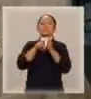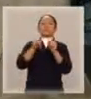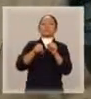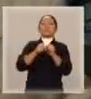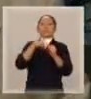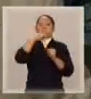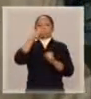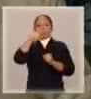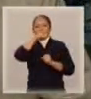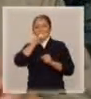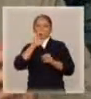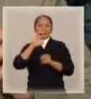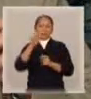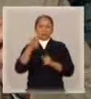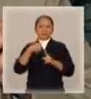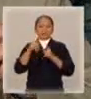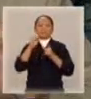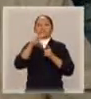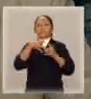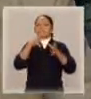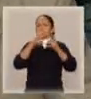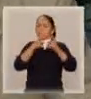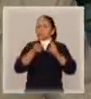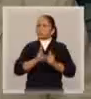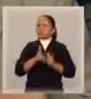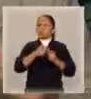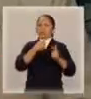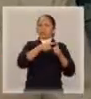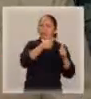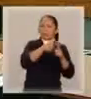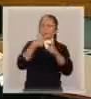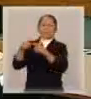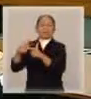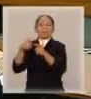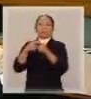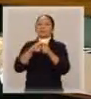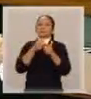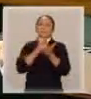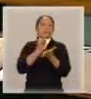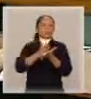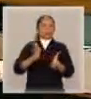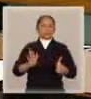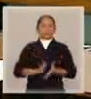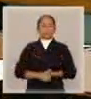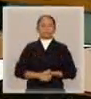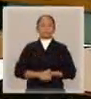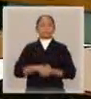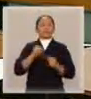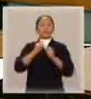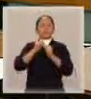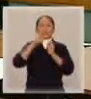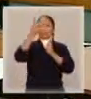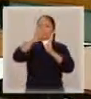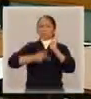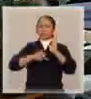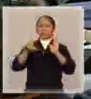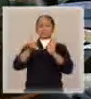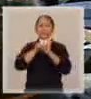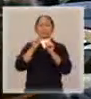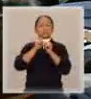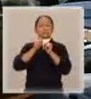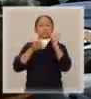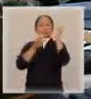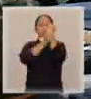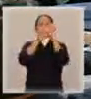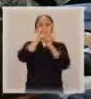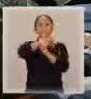a mãe e ao pai, claro. Então, isso é a hipótese mais grave da sanção. O projeto já foi aprovado na Comissão de Seguridade